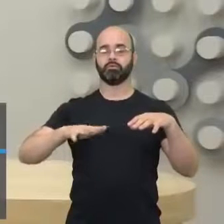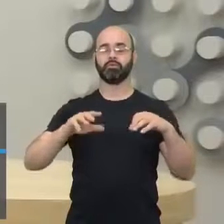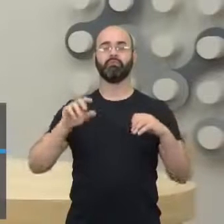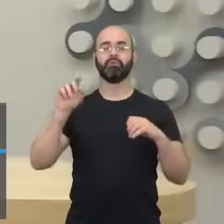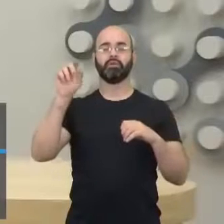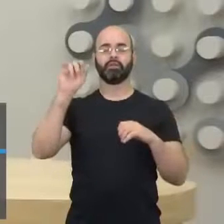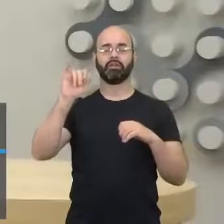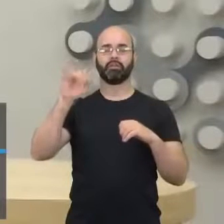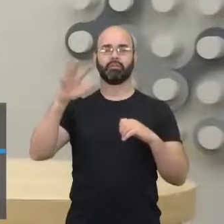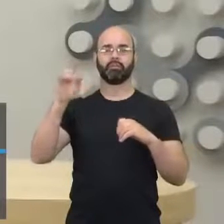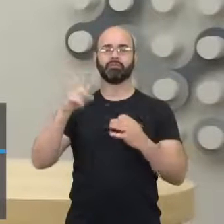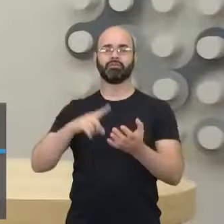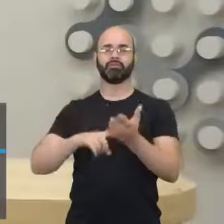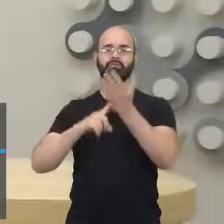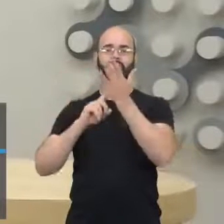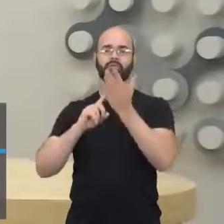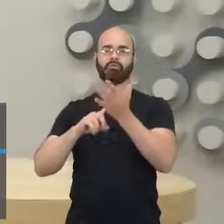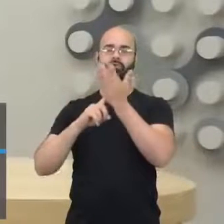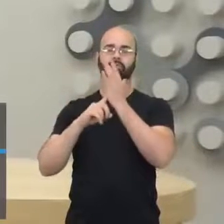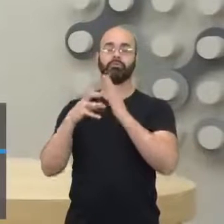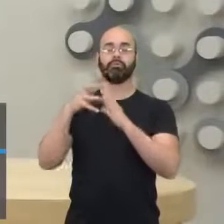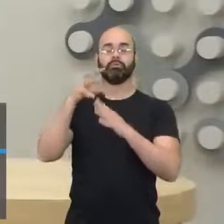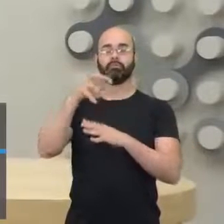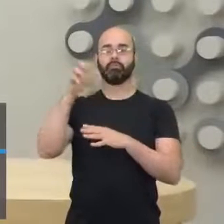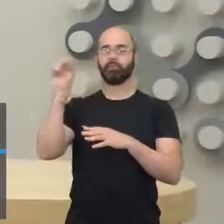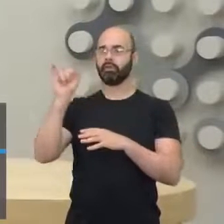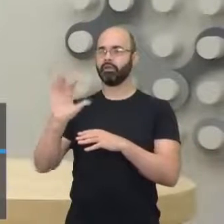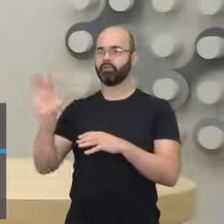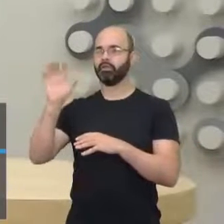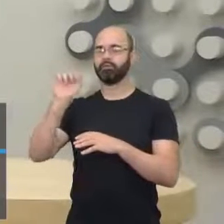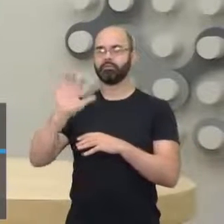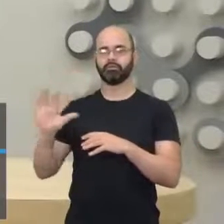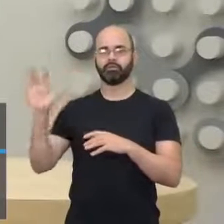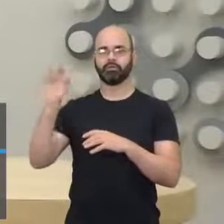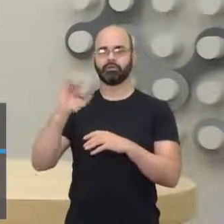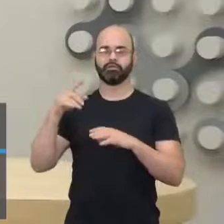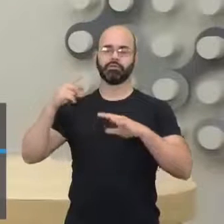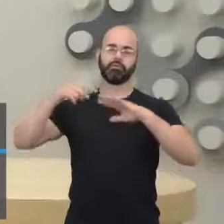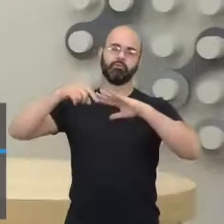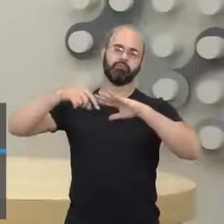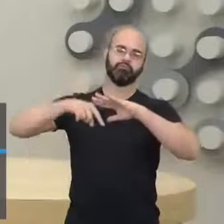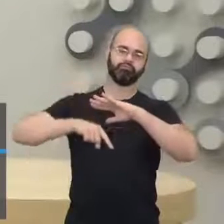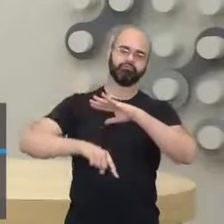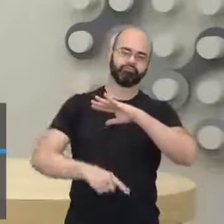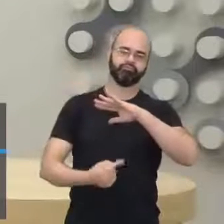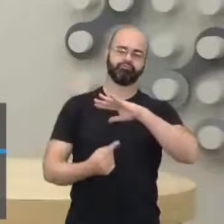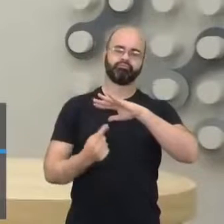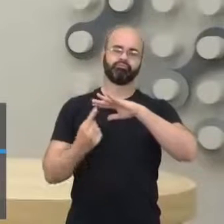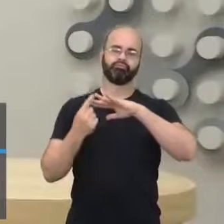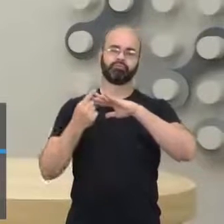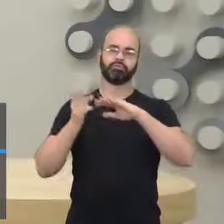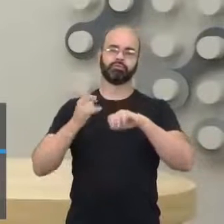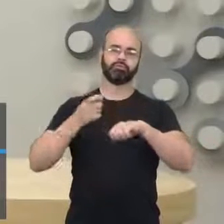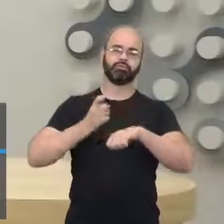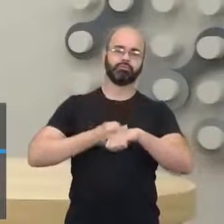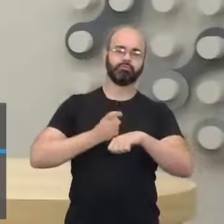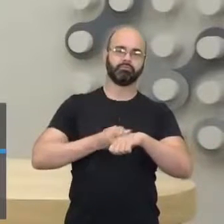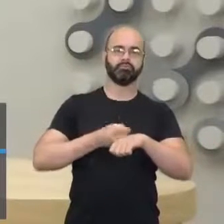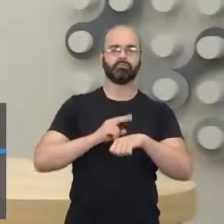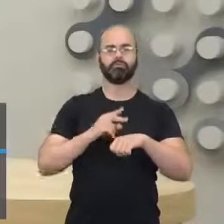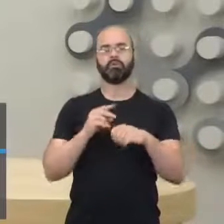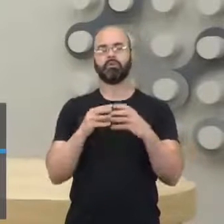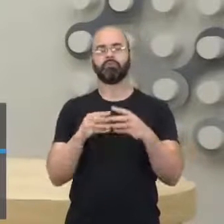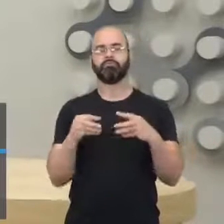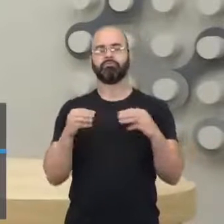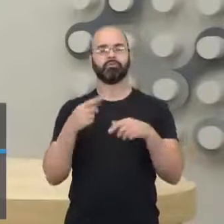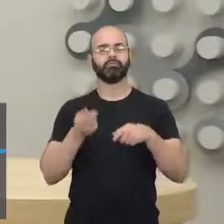e vai te dando essas informações através de ondas. Se essa onda bateu em algo líquido ou em algo sólido. Então, mesmo sem